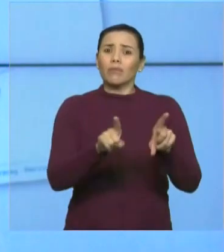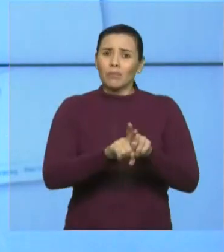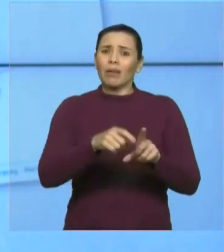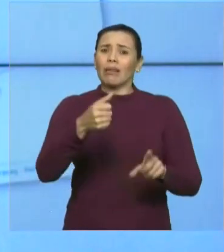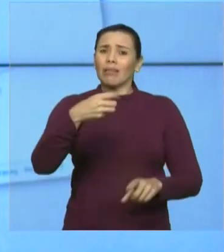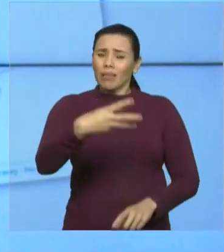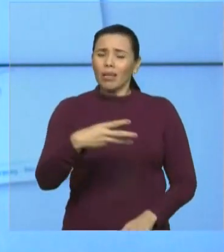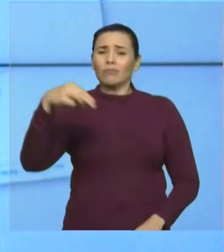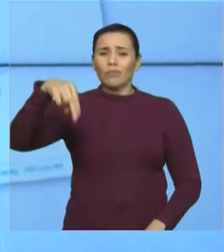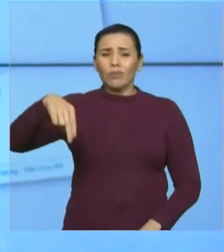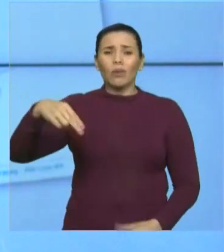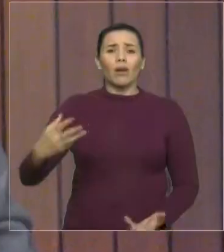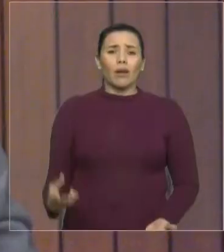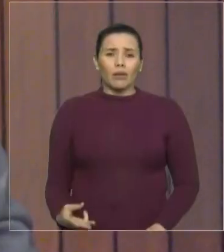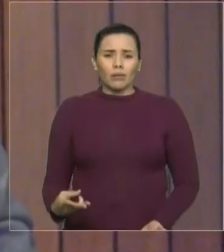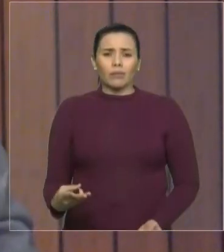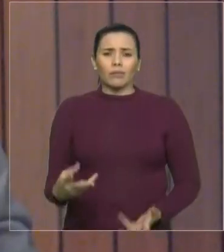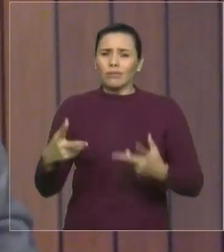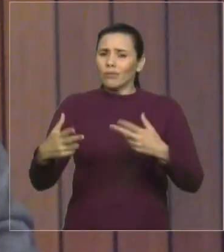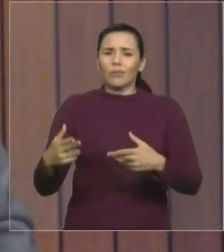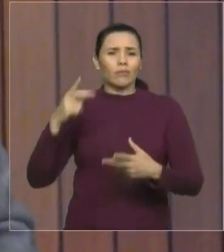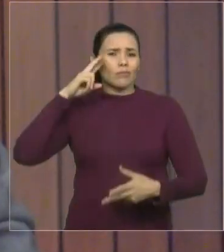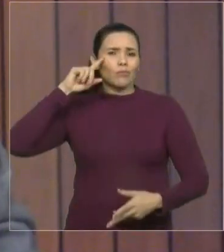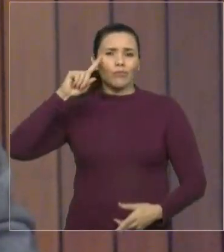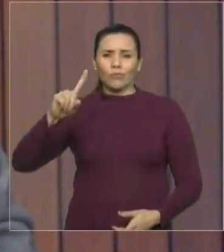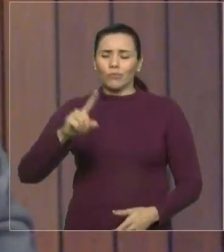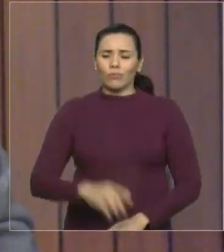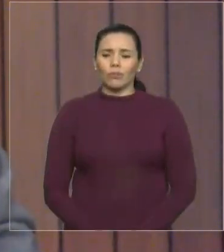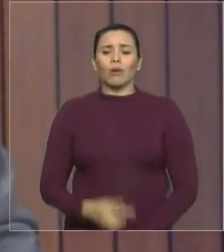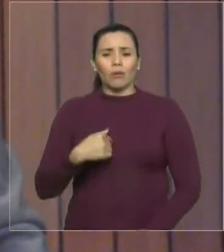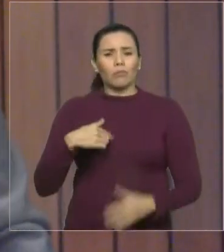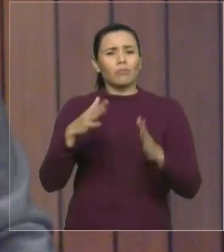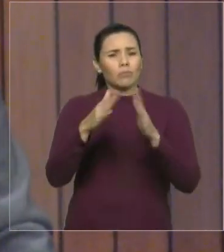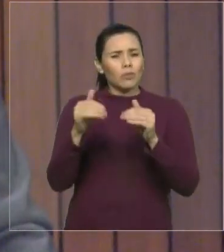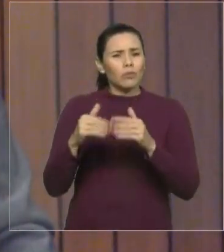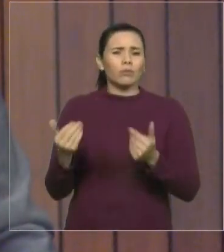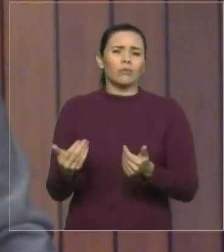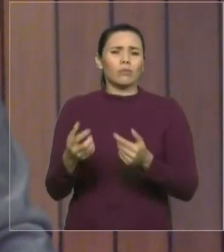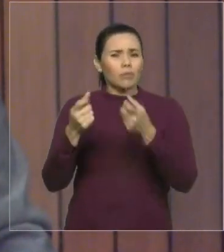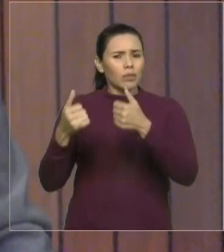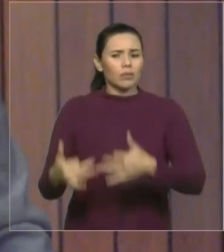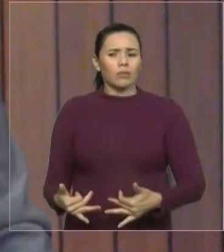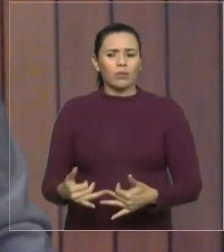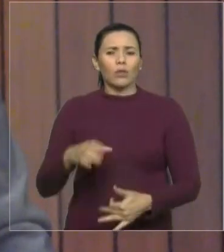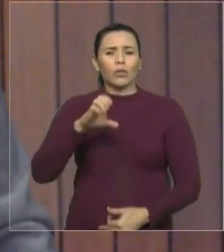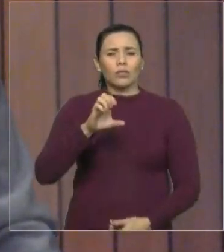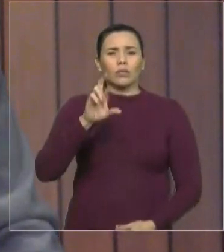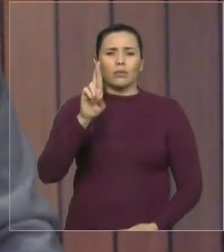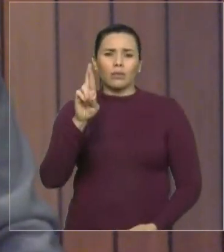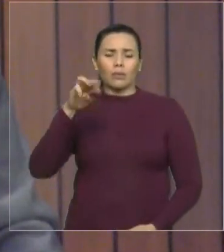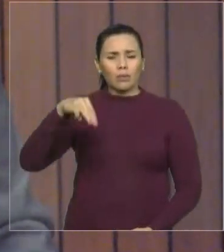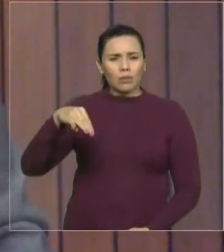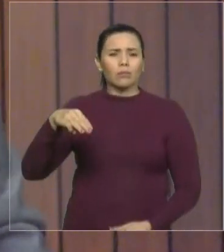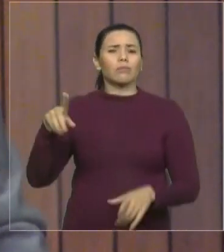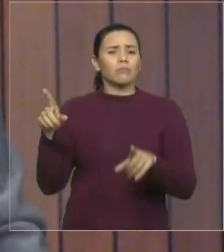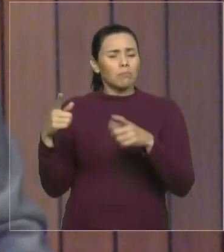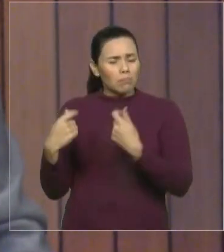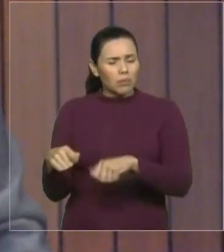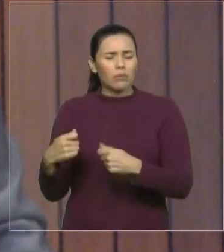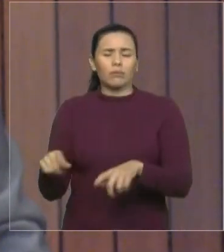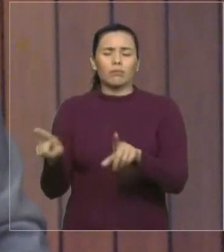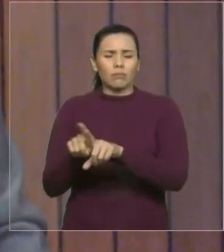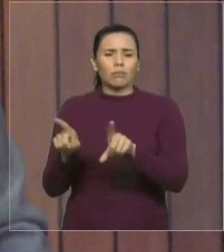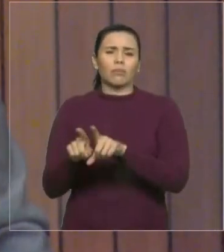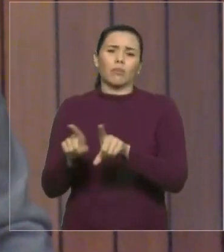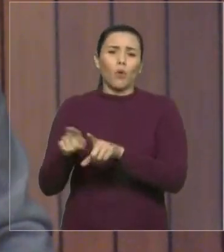quem foi, mas nós vamos pedir explicações para que o CRM se manifeste também, para saber se isso aí de fato é